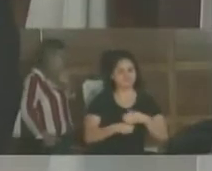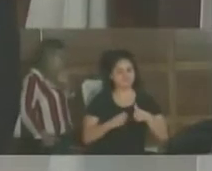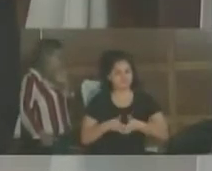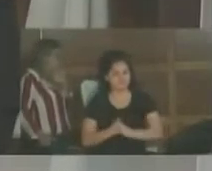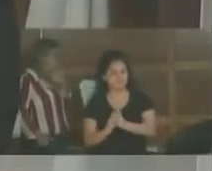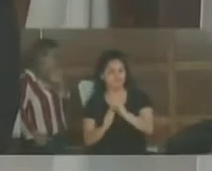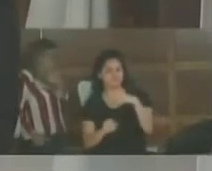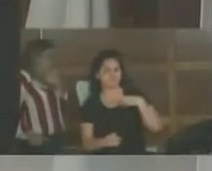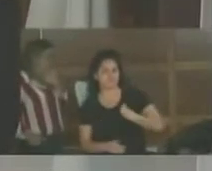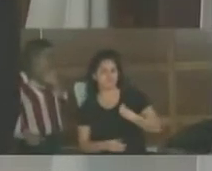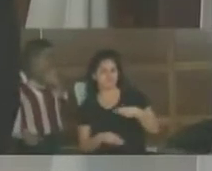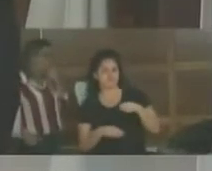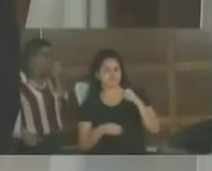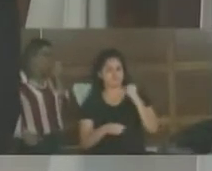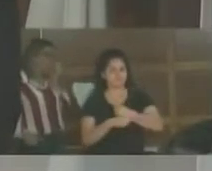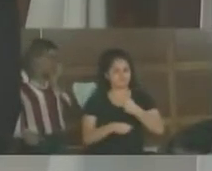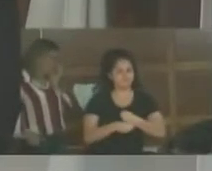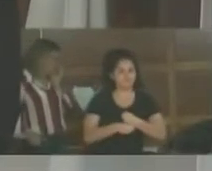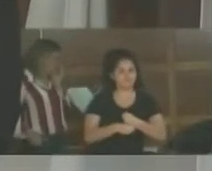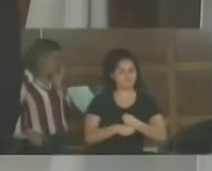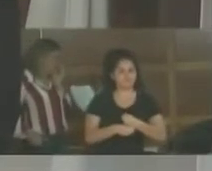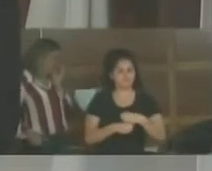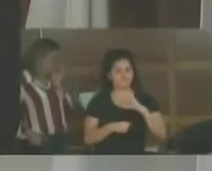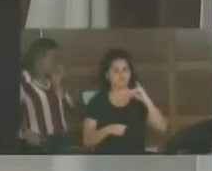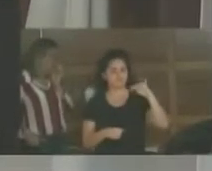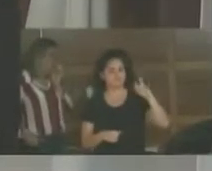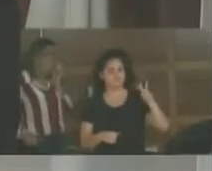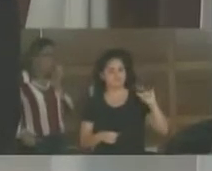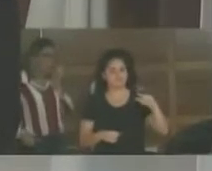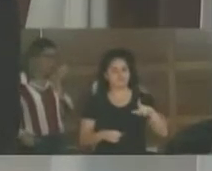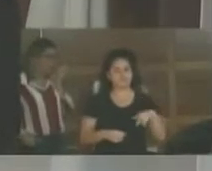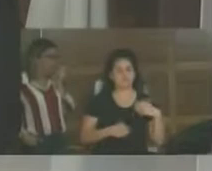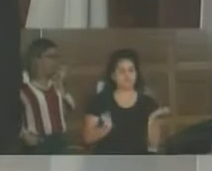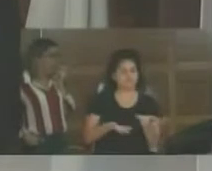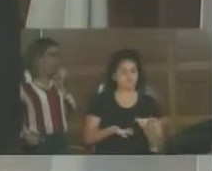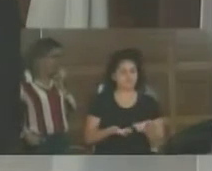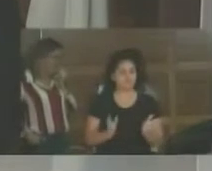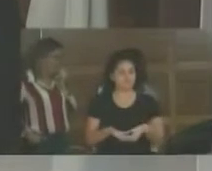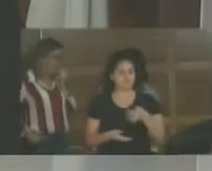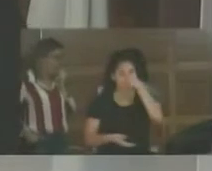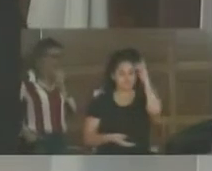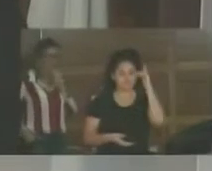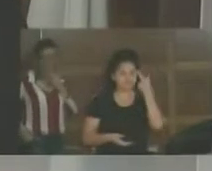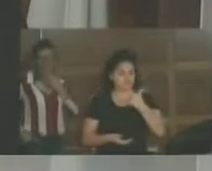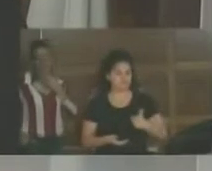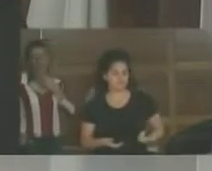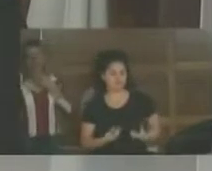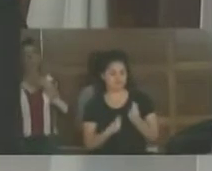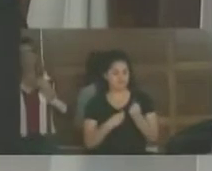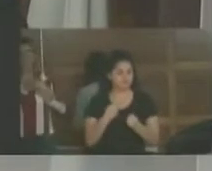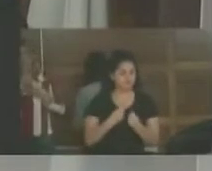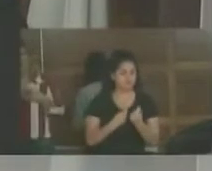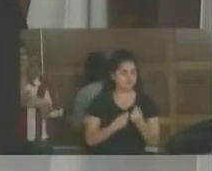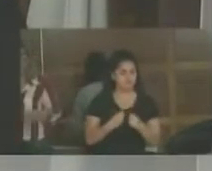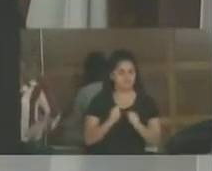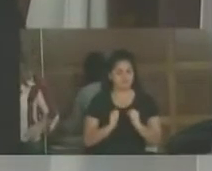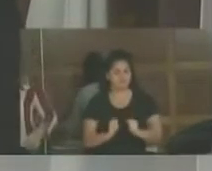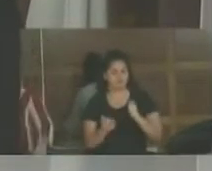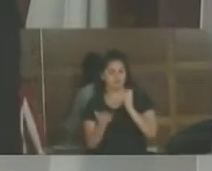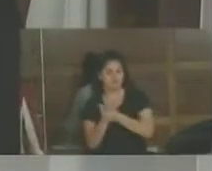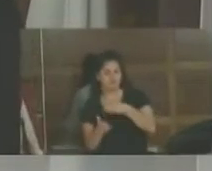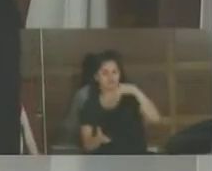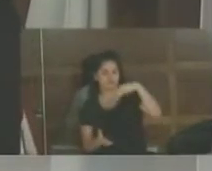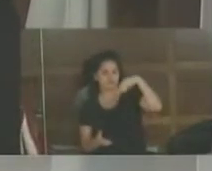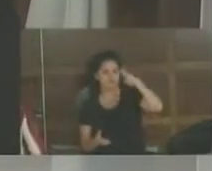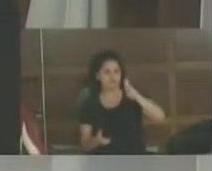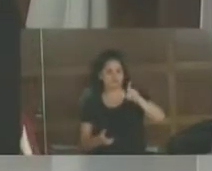de construção civil. Hoje ninguém está com dinheiro no bolso para sair pagando, né, a multa enorme como já